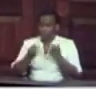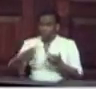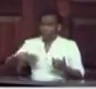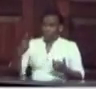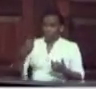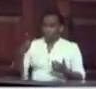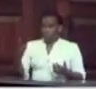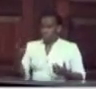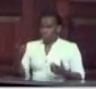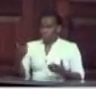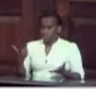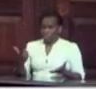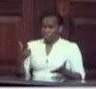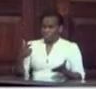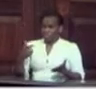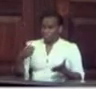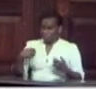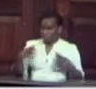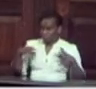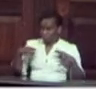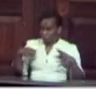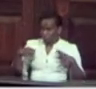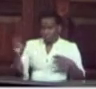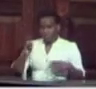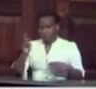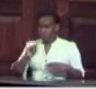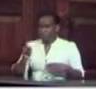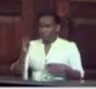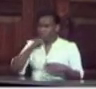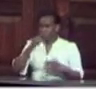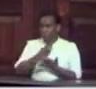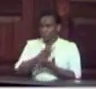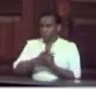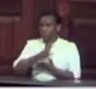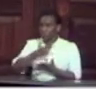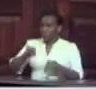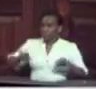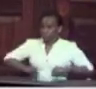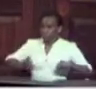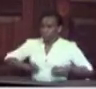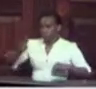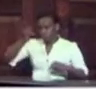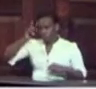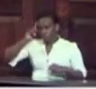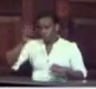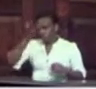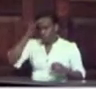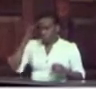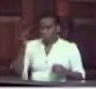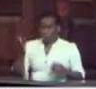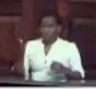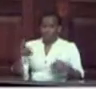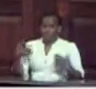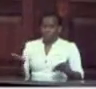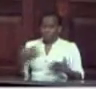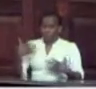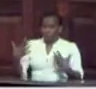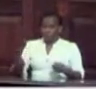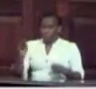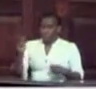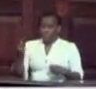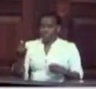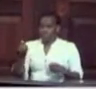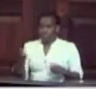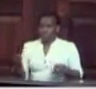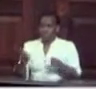né, estão vivendo no mar de rosas, isso não está correto. Essas pessoas serão penalizadas no seu dia a dia. Portanto, eu discordei do